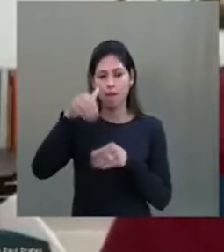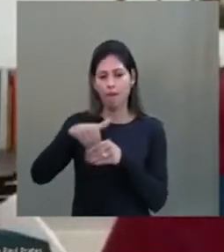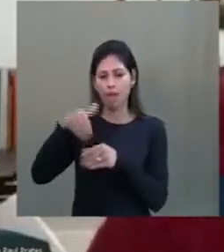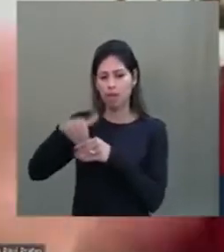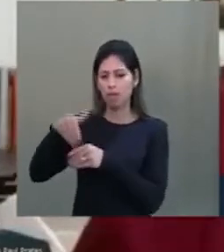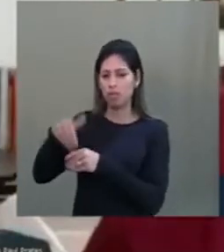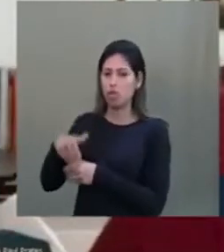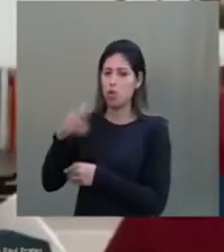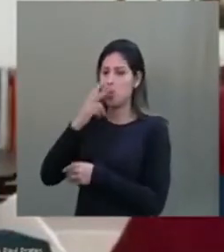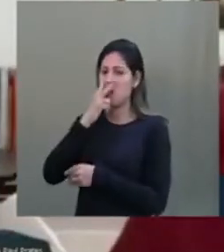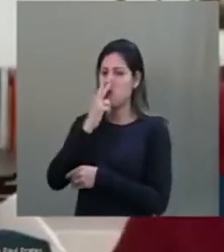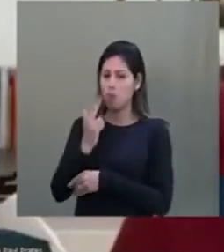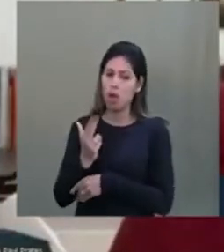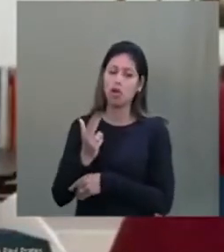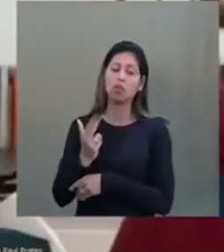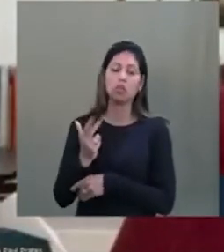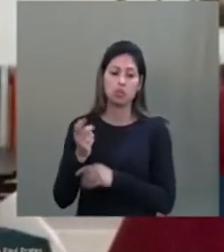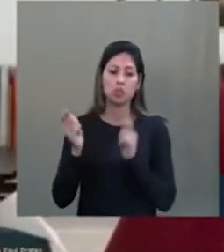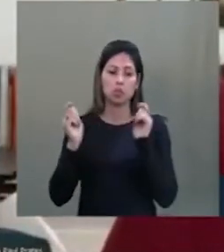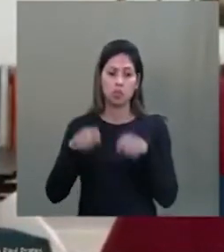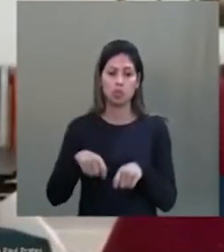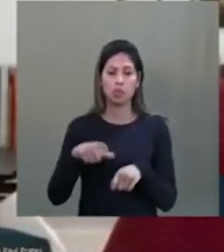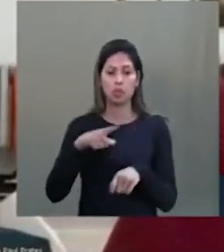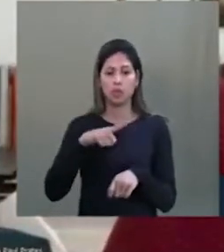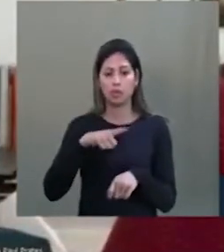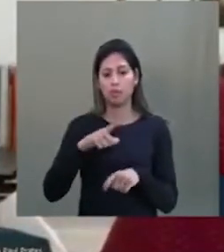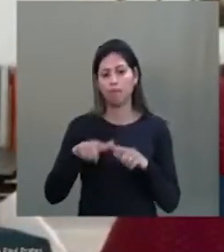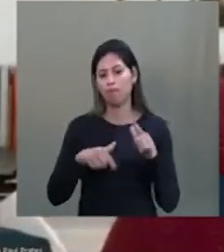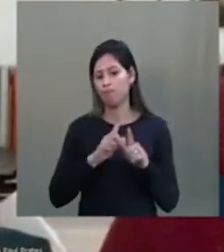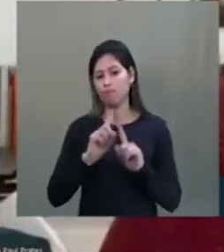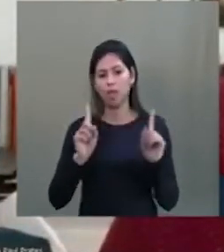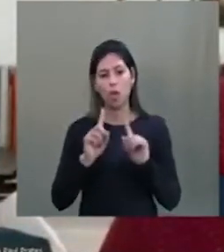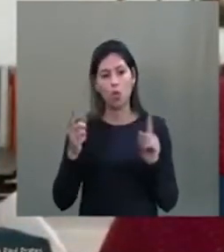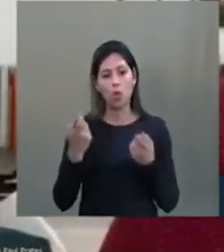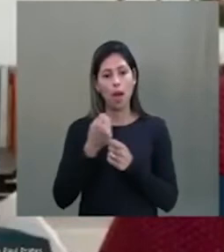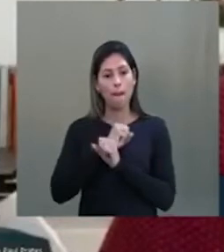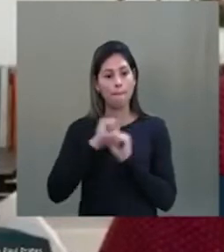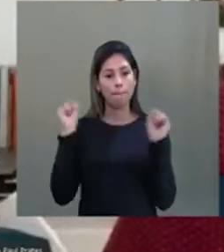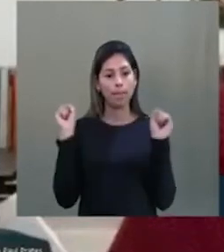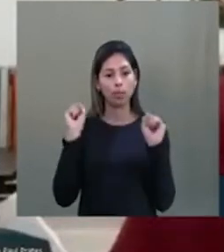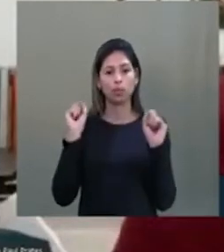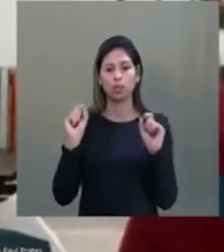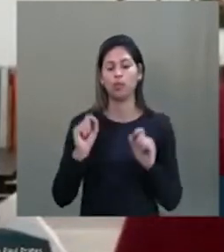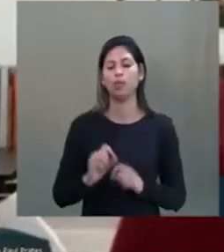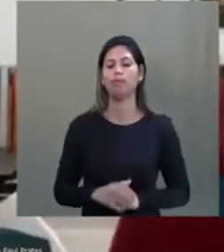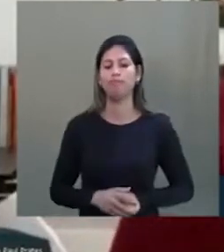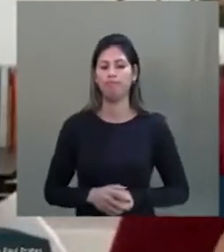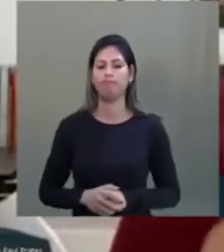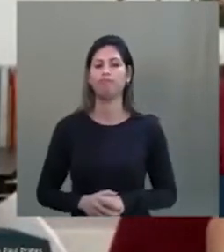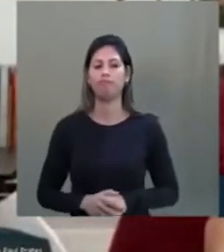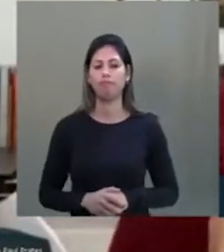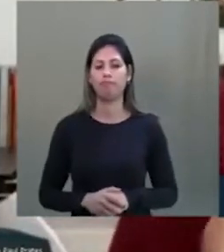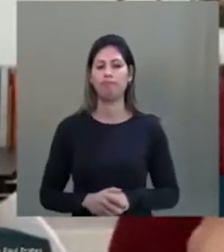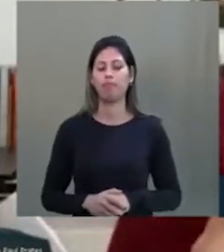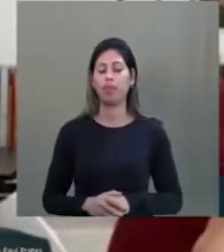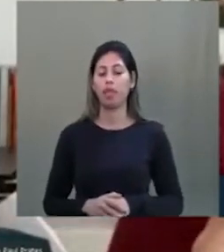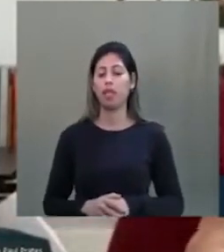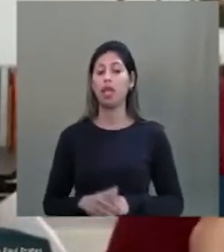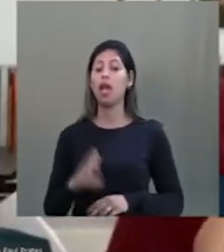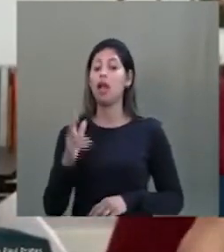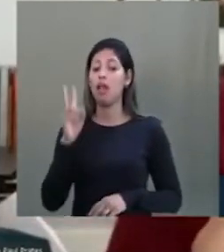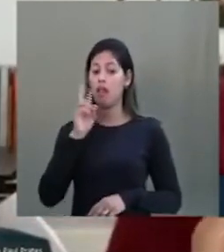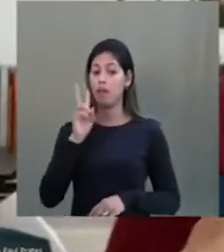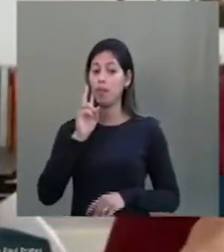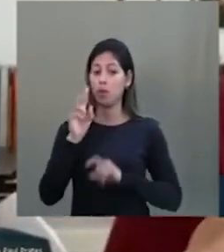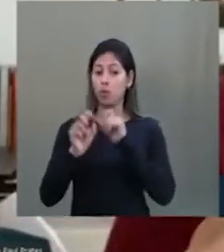coisa extremamente razoável e absolutamente não é absurdo nenhum que a gente está colocando aqui para correção. Lembrando que esta MP, presidente,